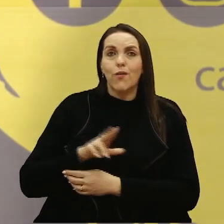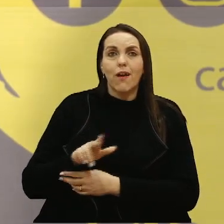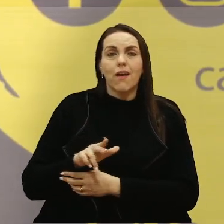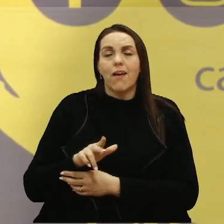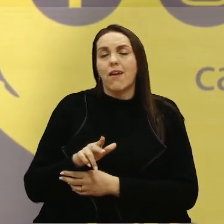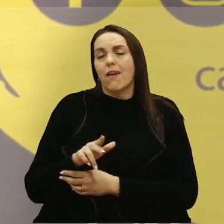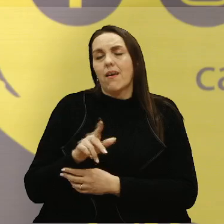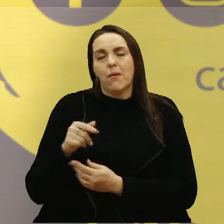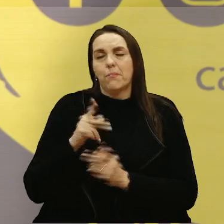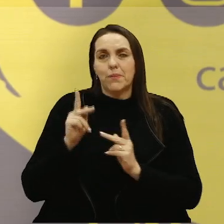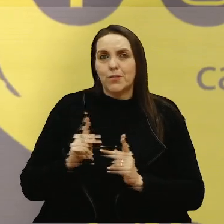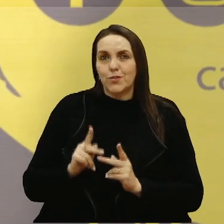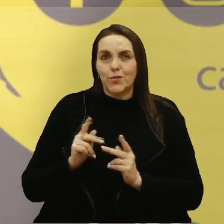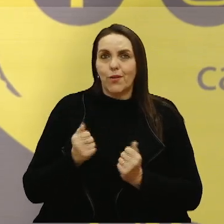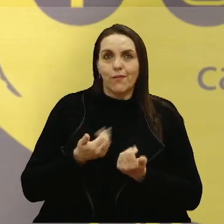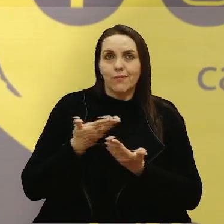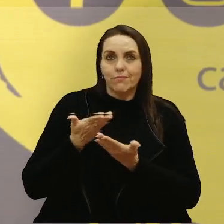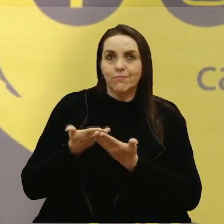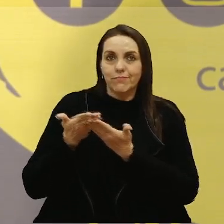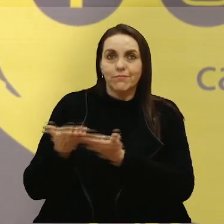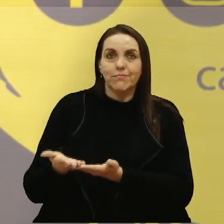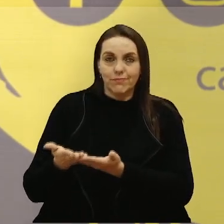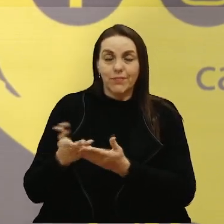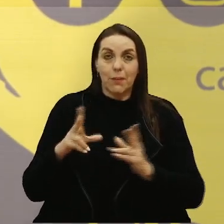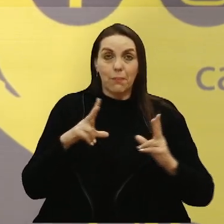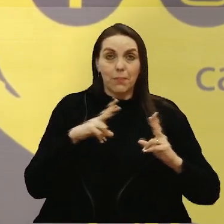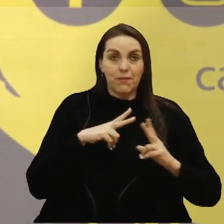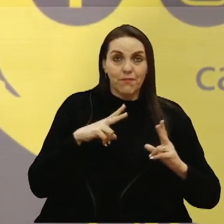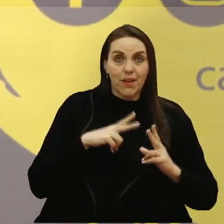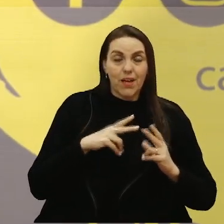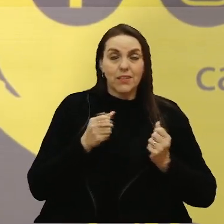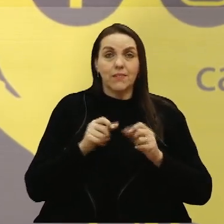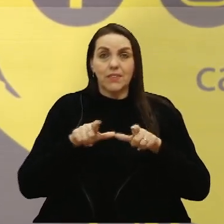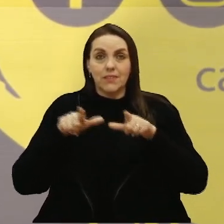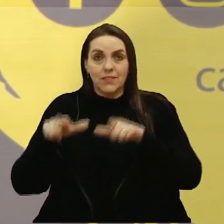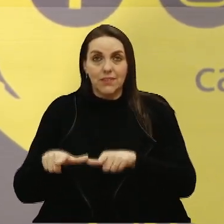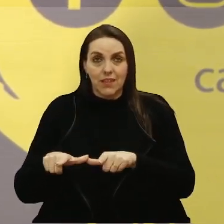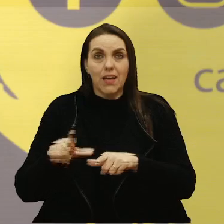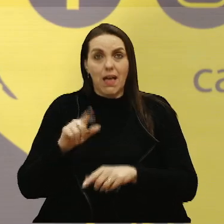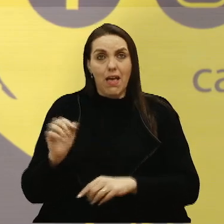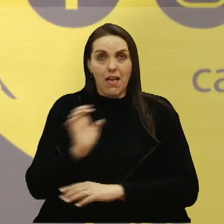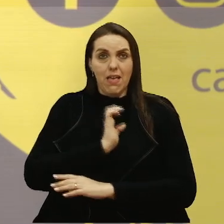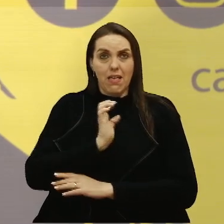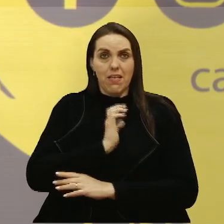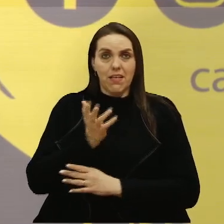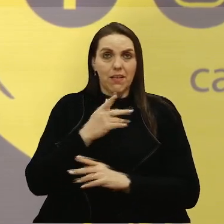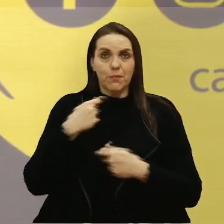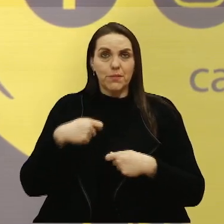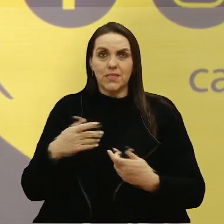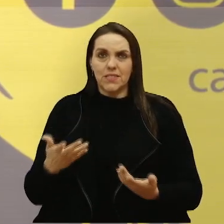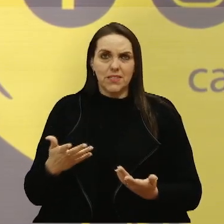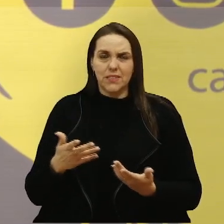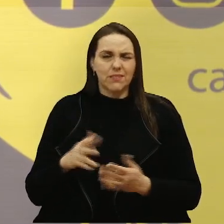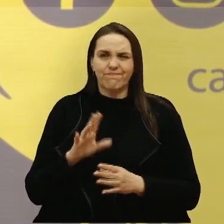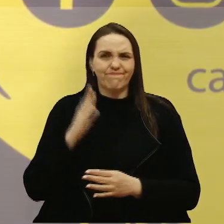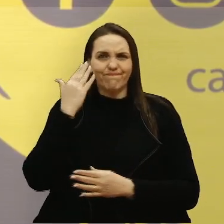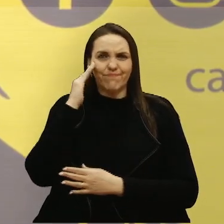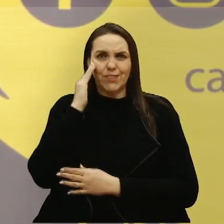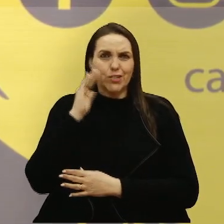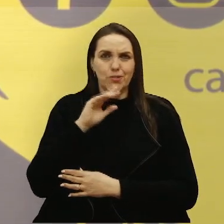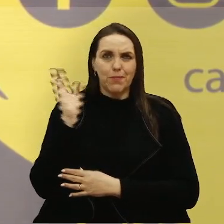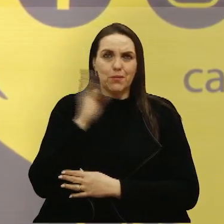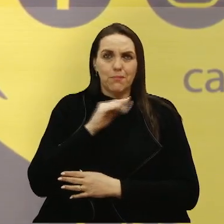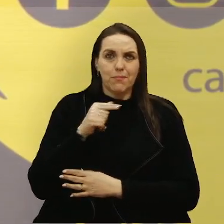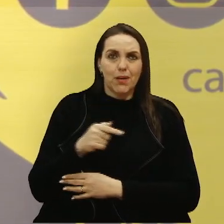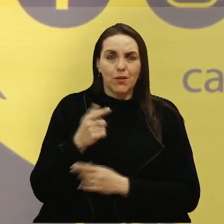vai trazer da iniciativa privada uma receita que é uma pessoa rica que não precisa. Muito mal interpretado, infelizmente,